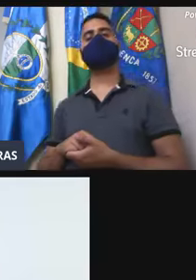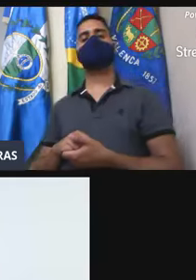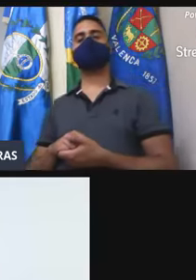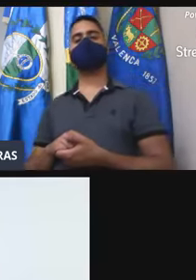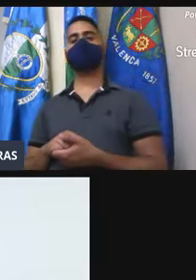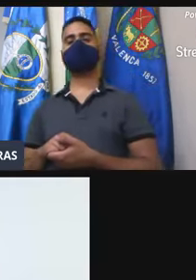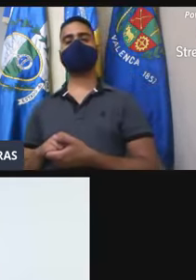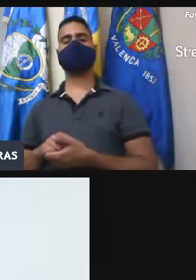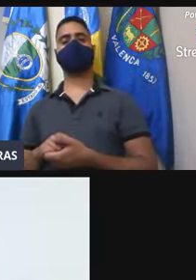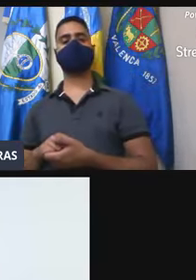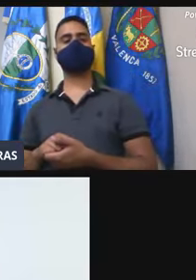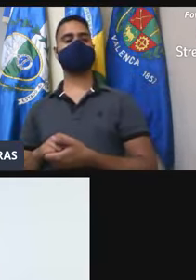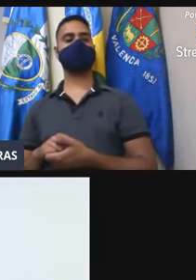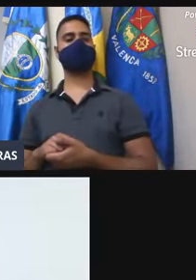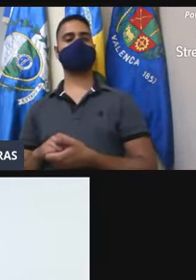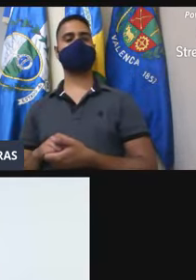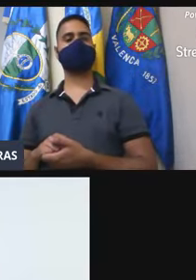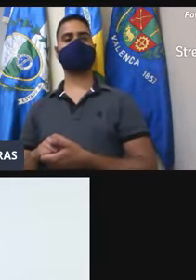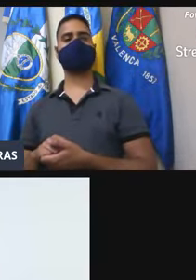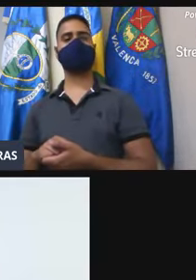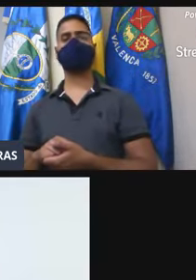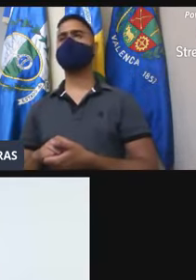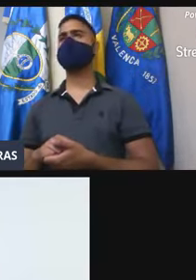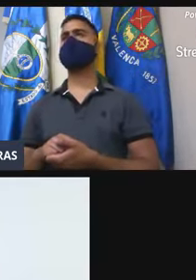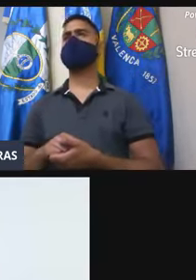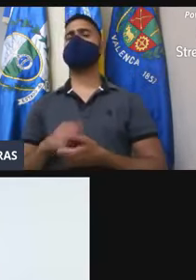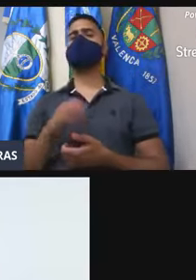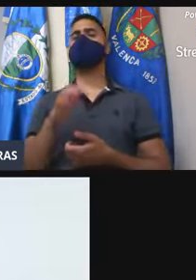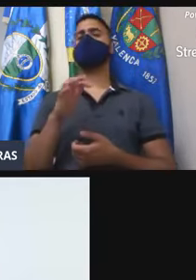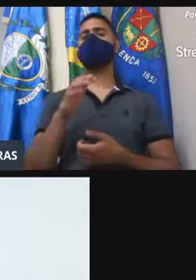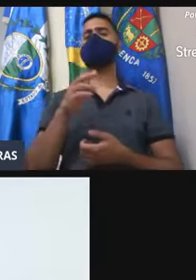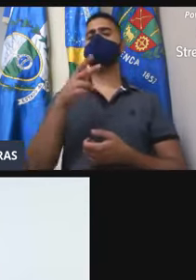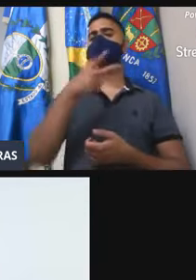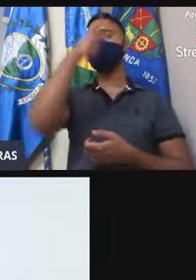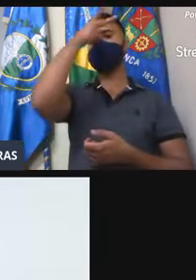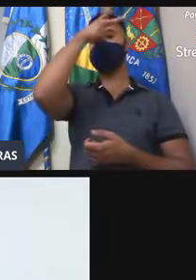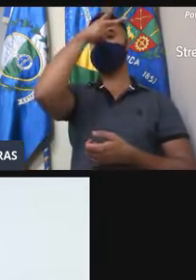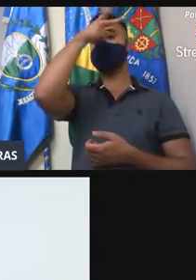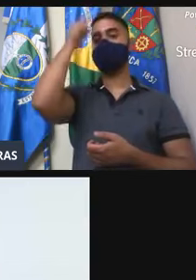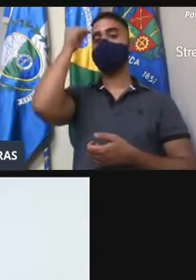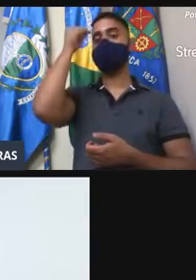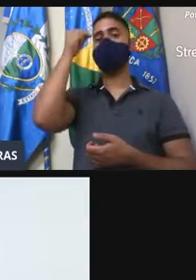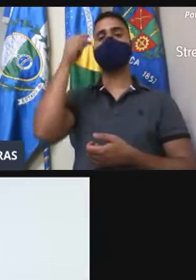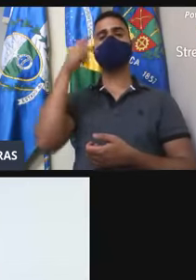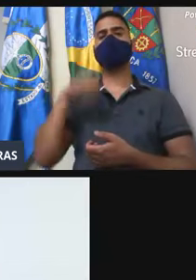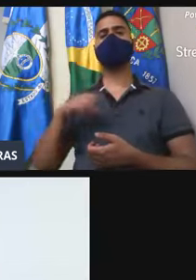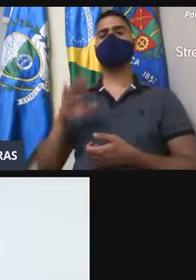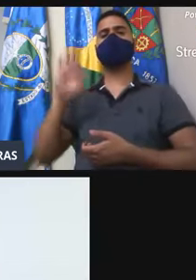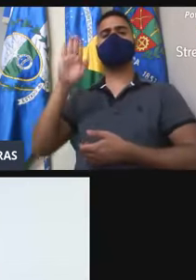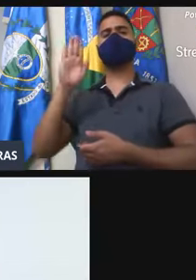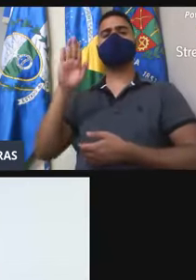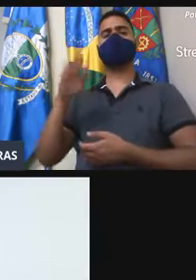não tem jeito. Fernandinho não ganha eleição, porque, Silvio, Valença